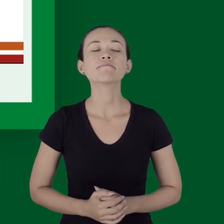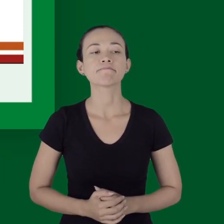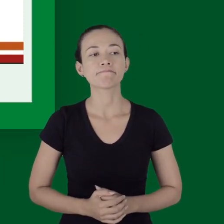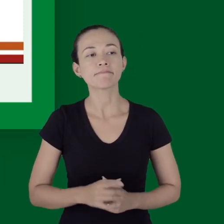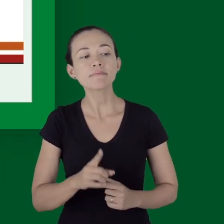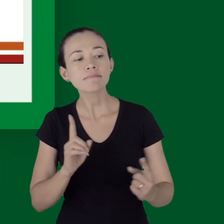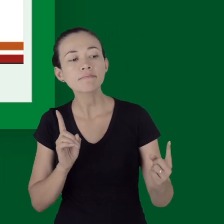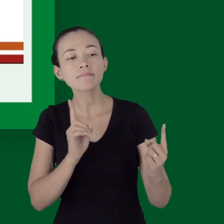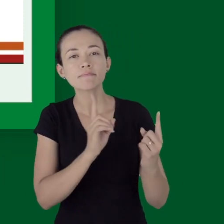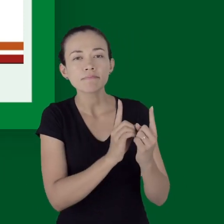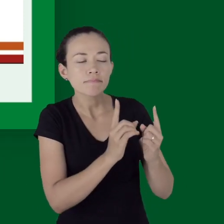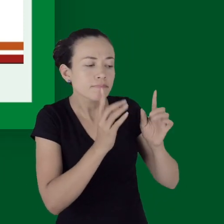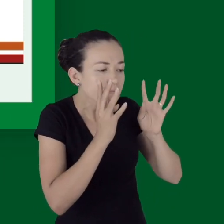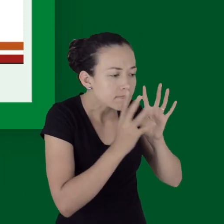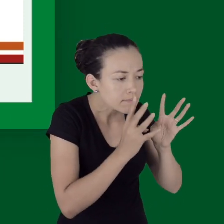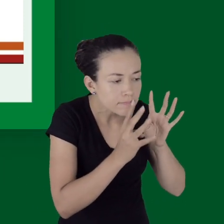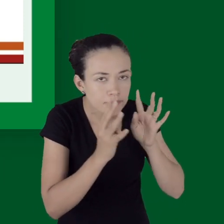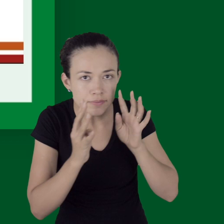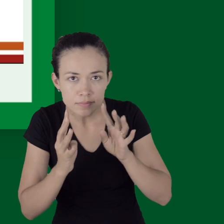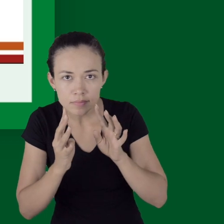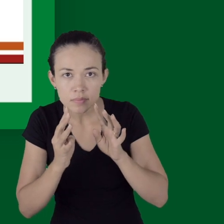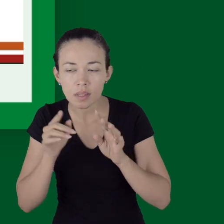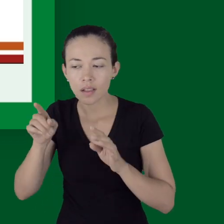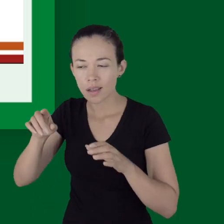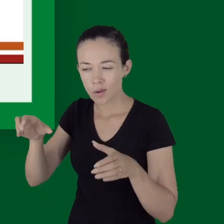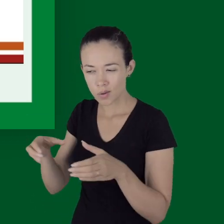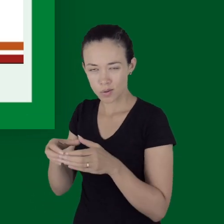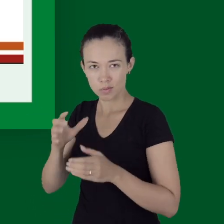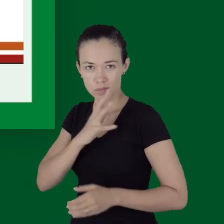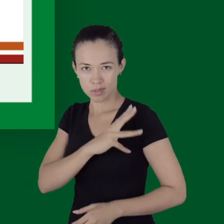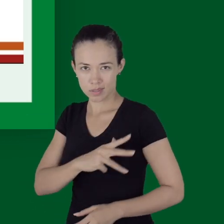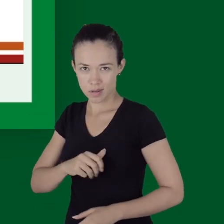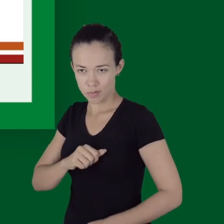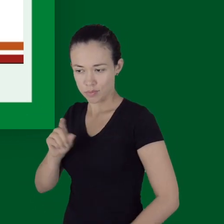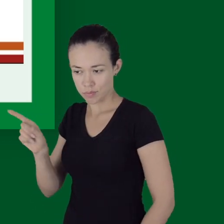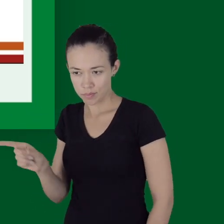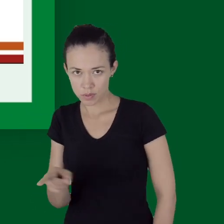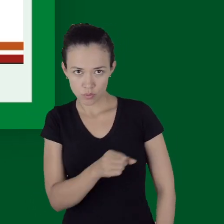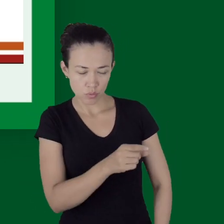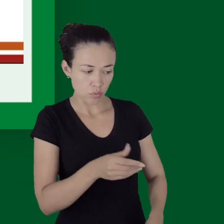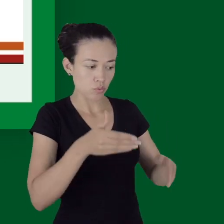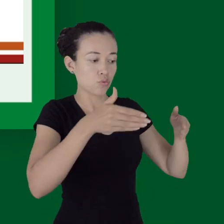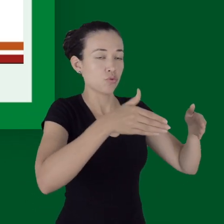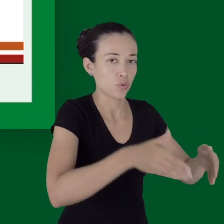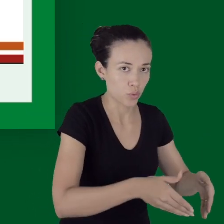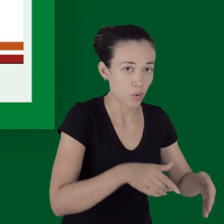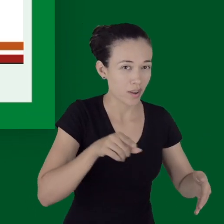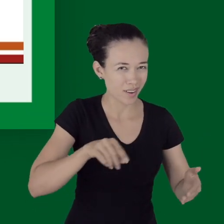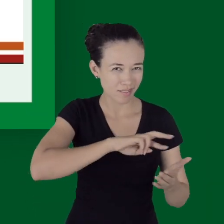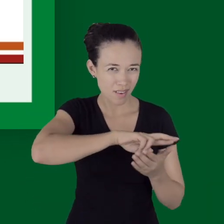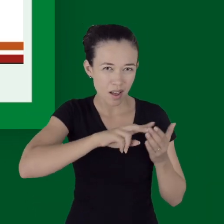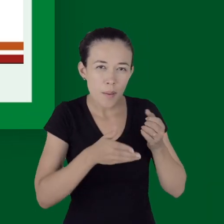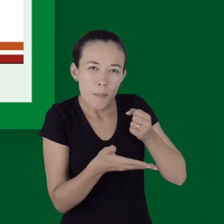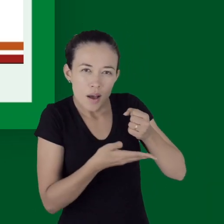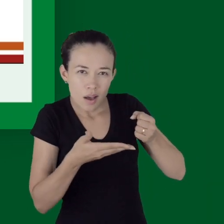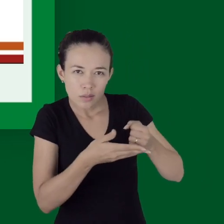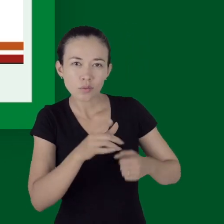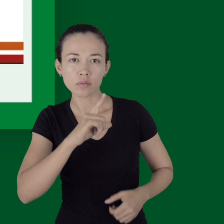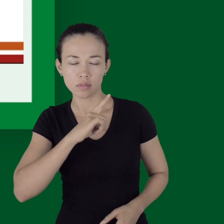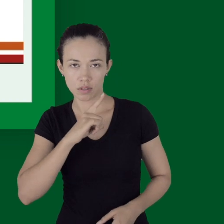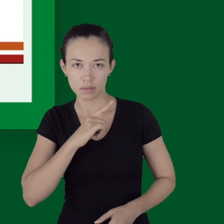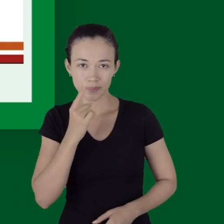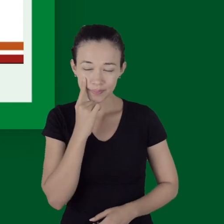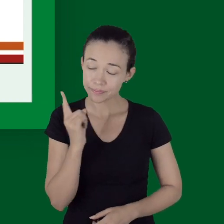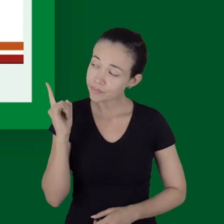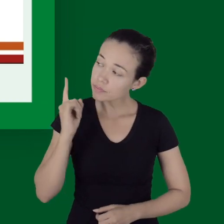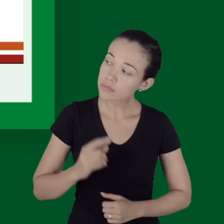um atendimento da básica que foi. Atendimento do SAMU, AVC. O que é importante?